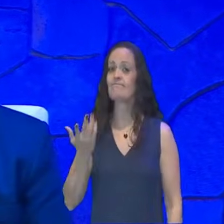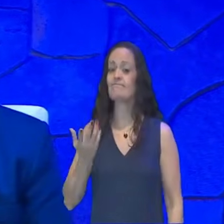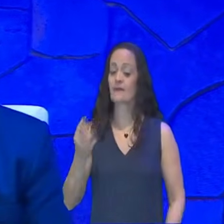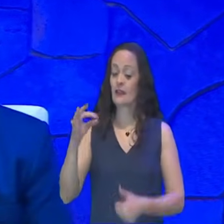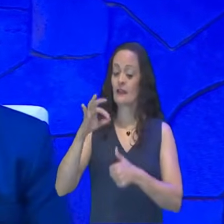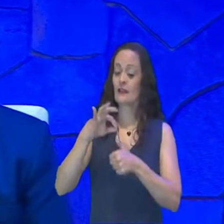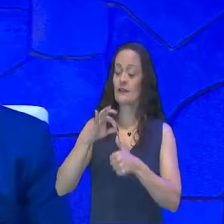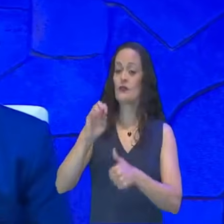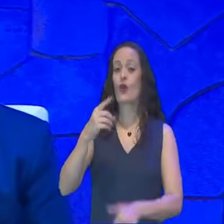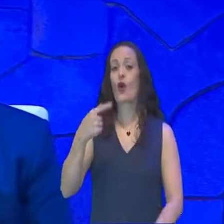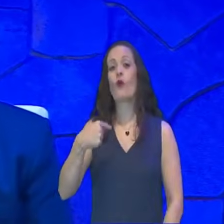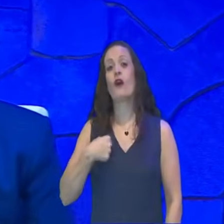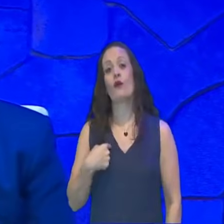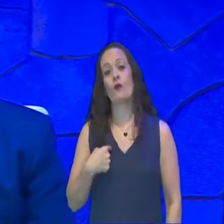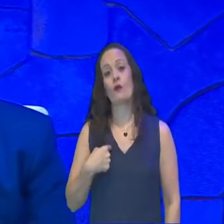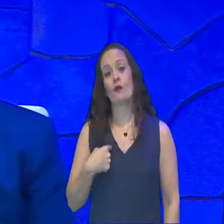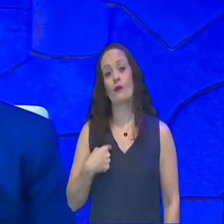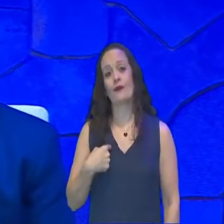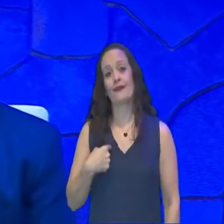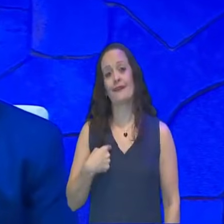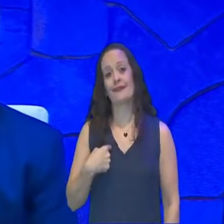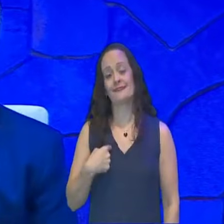ela é direta,